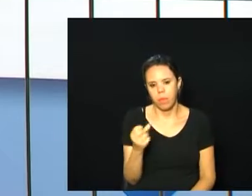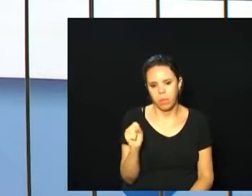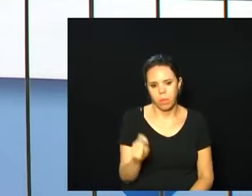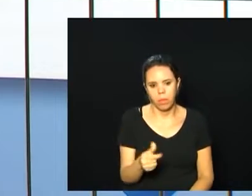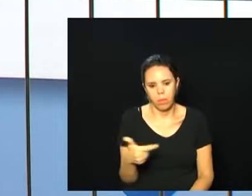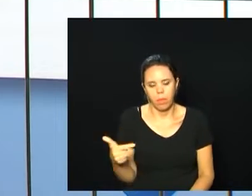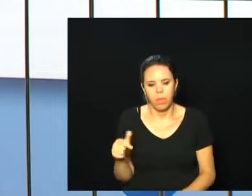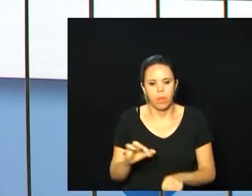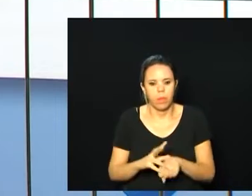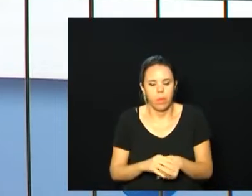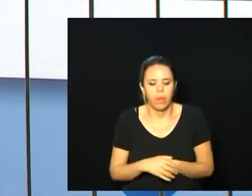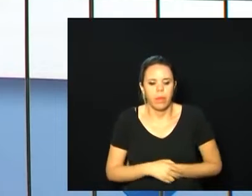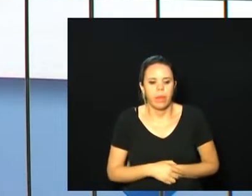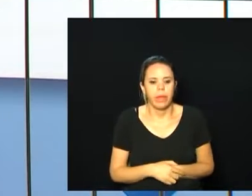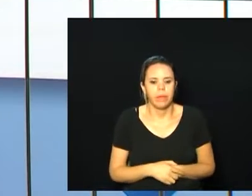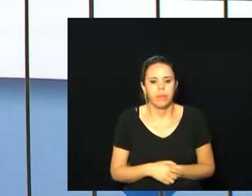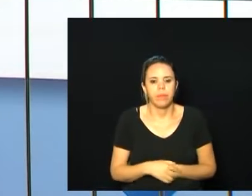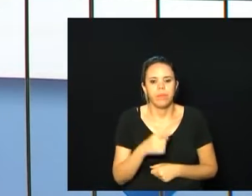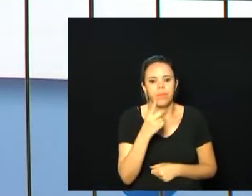4.438.012 casos da doença, com